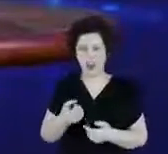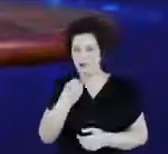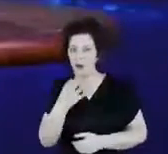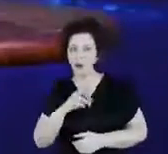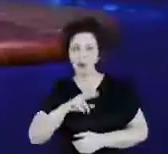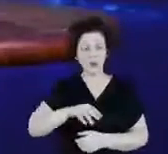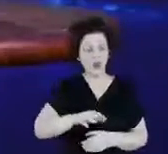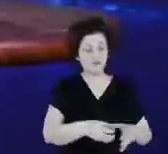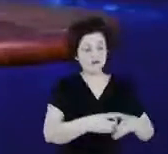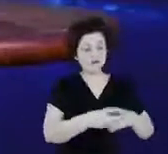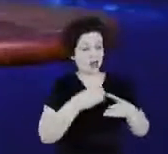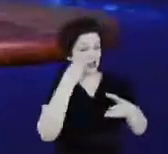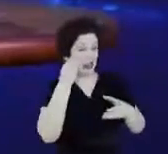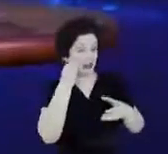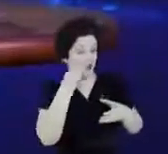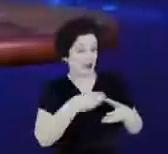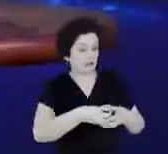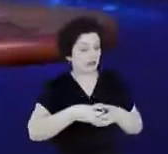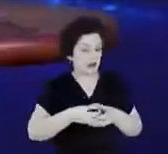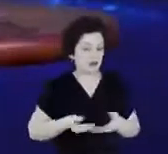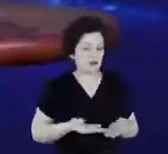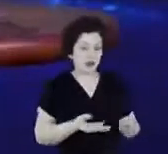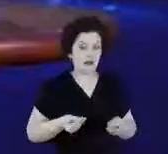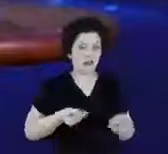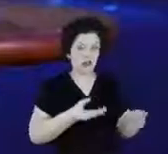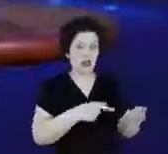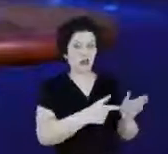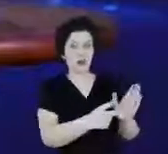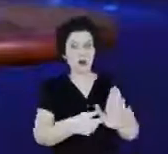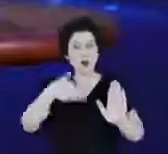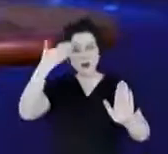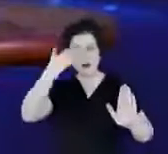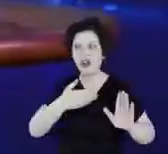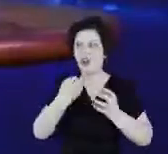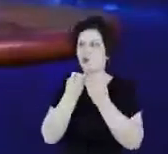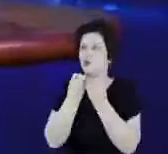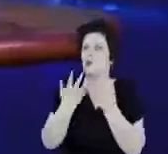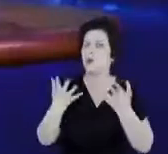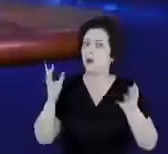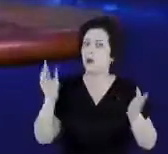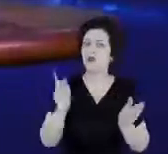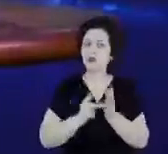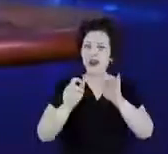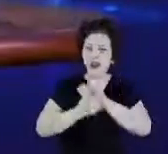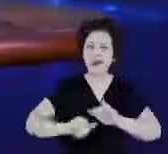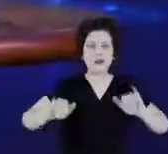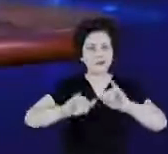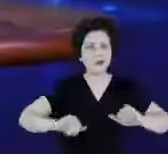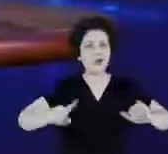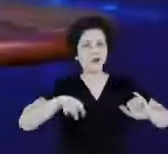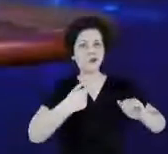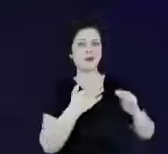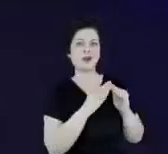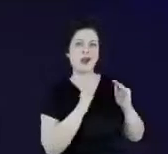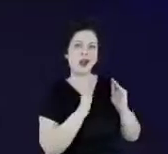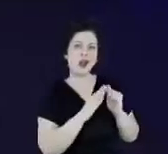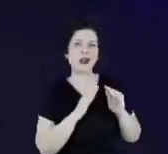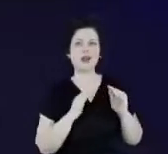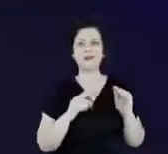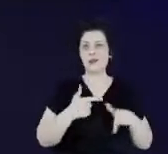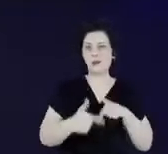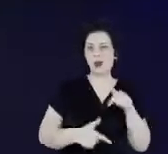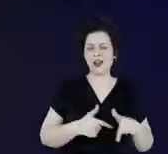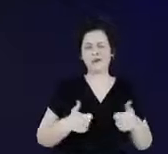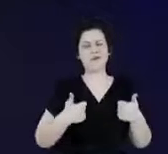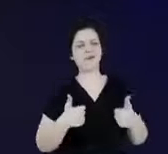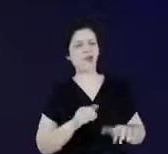bom quem vamos servir os gamers que eles vão mostrar para todo mundo tem muito bom para jogar jogo aí depois de usar em casa para arrumar o Face certo ela